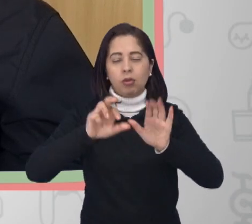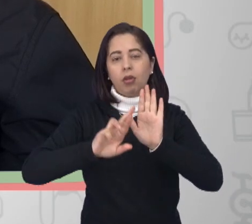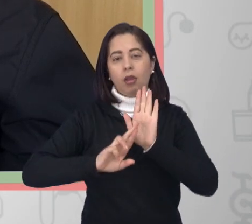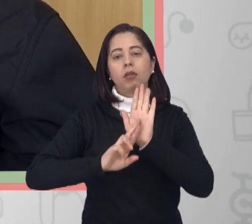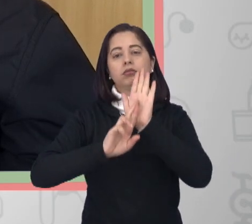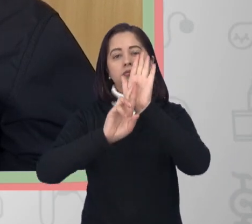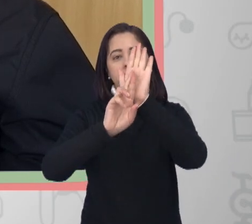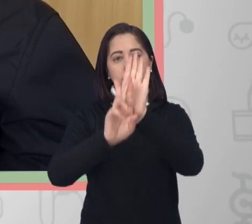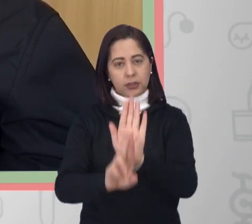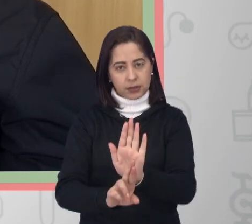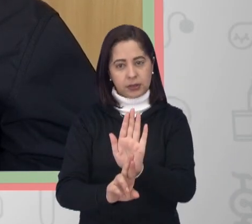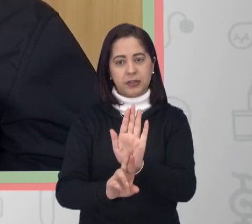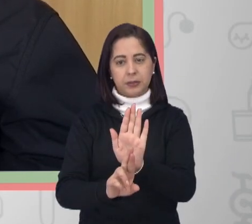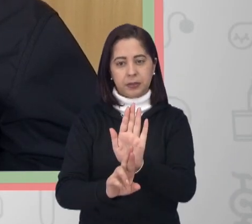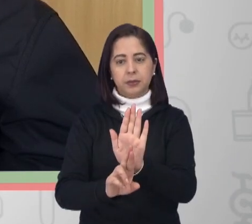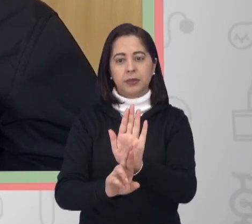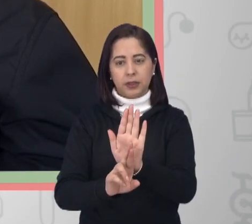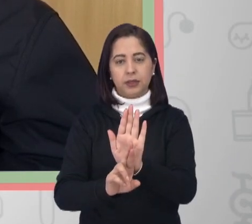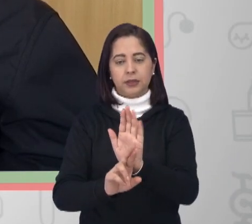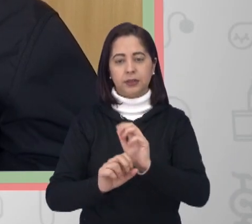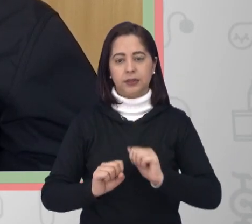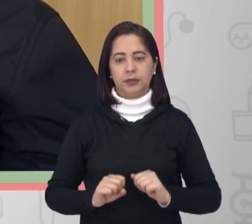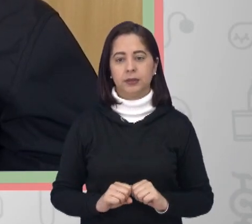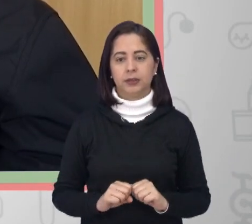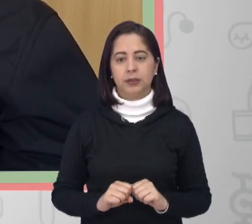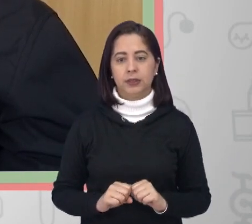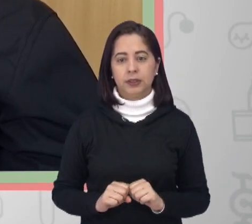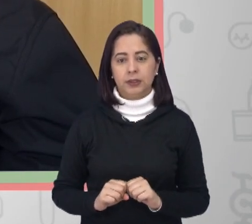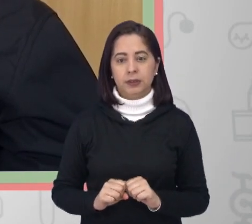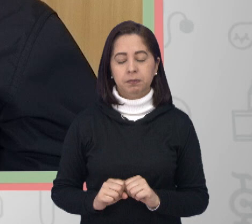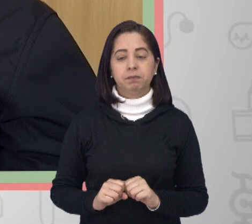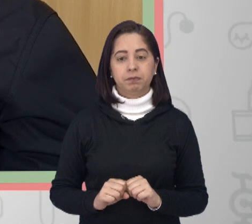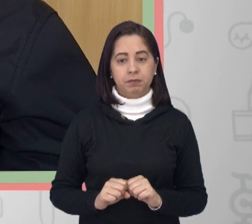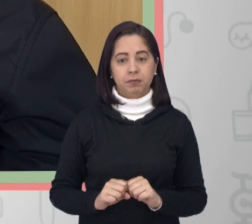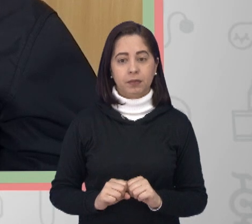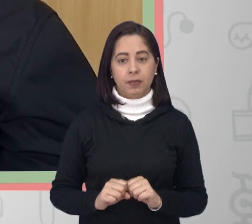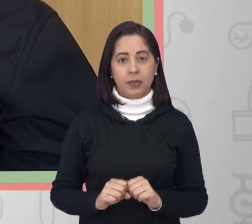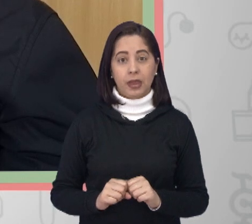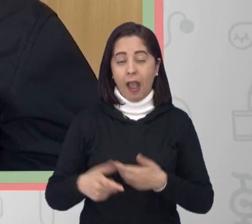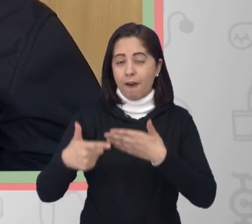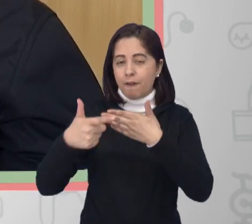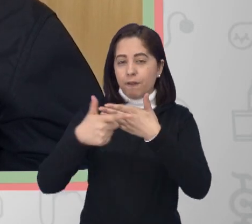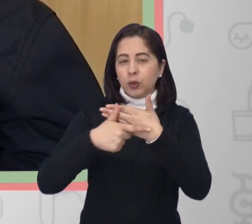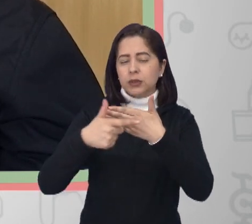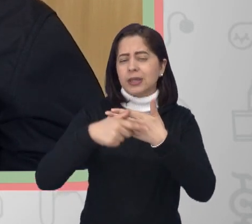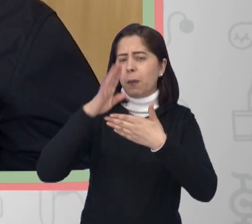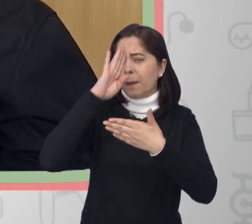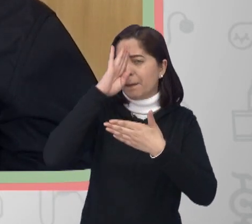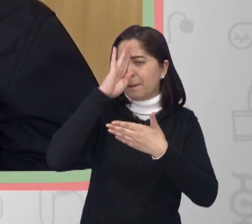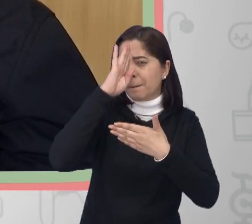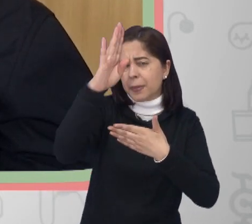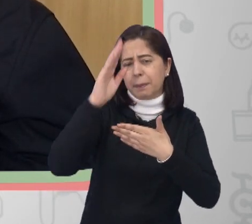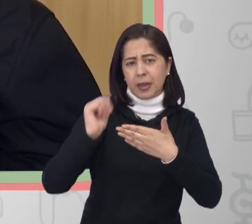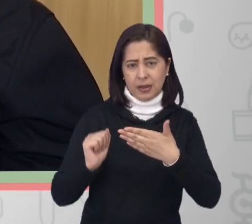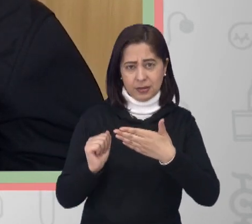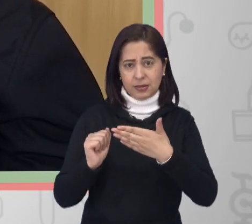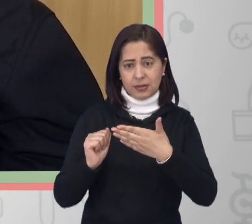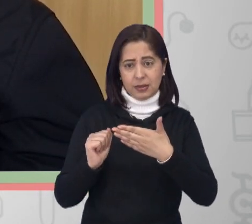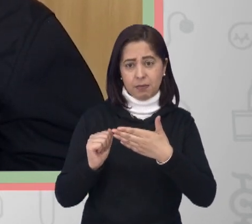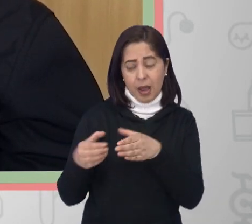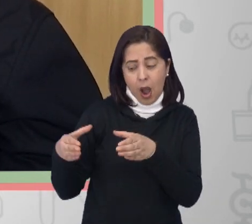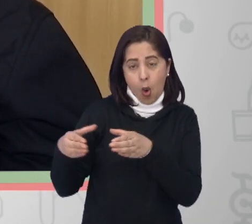definidos os representantes da CIPA. A grande função da CIPA é relacionada